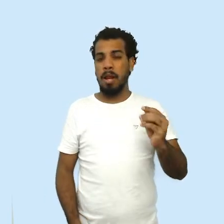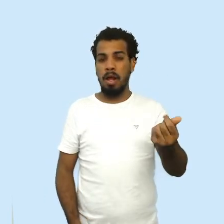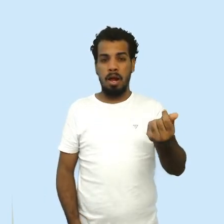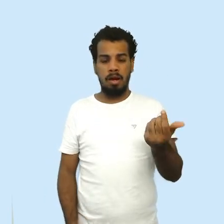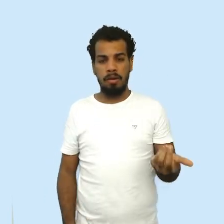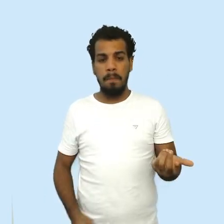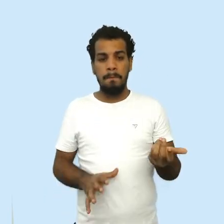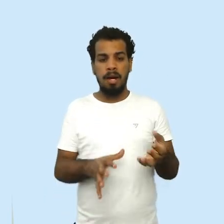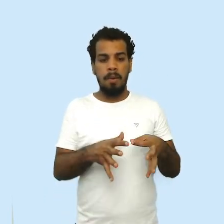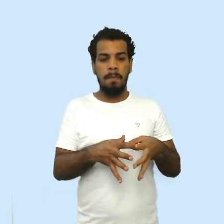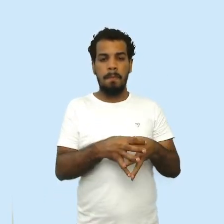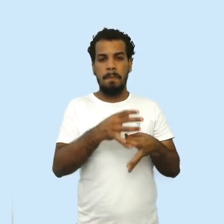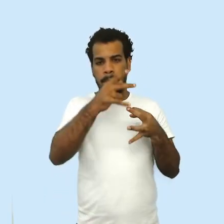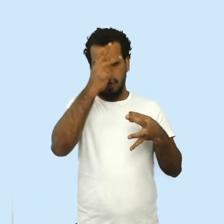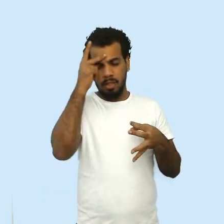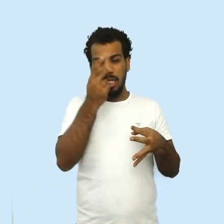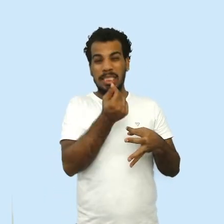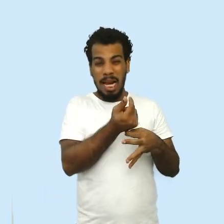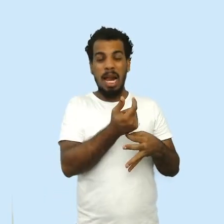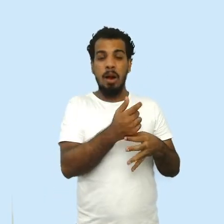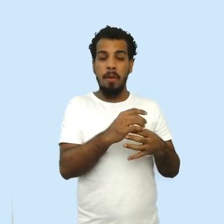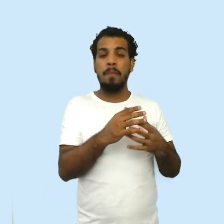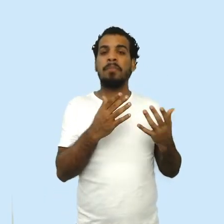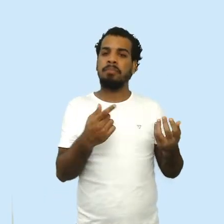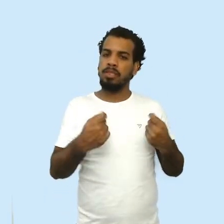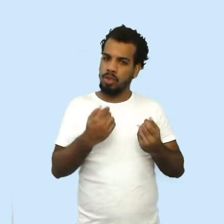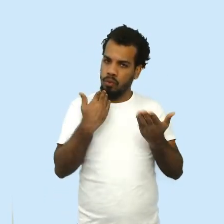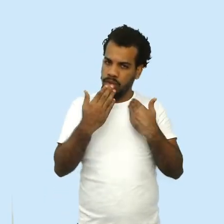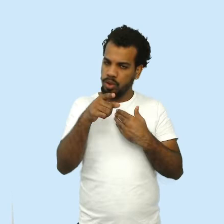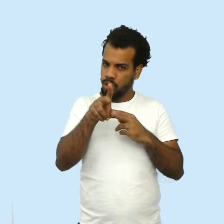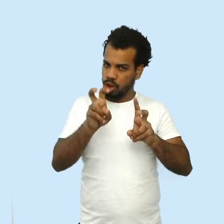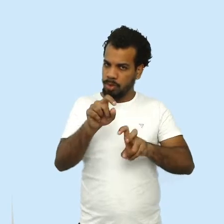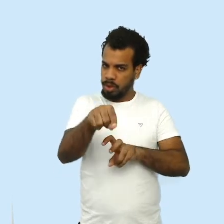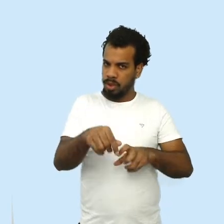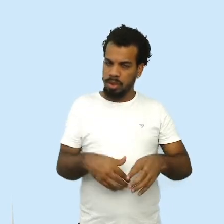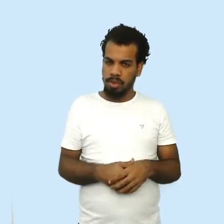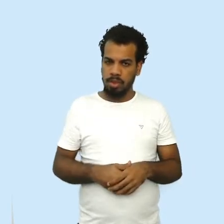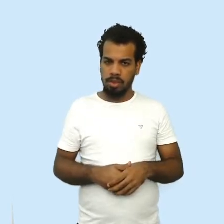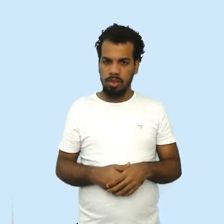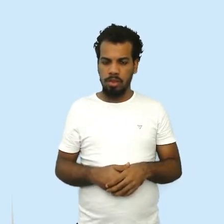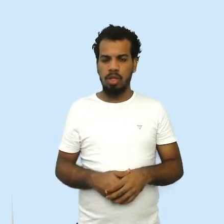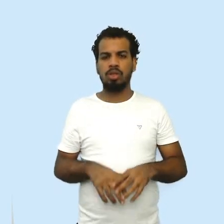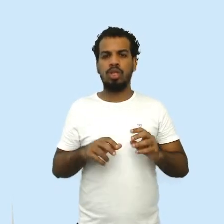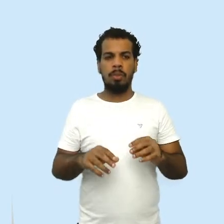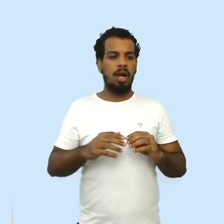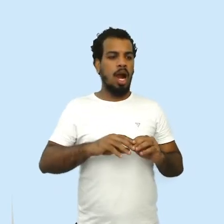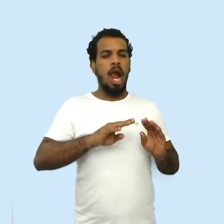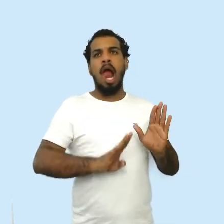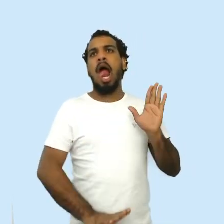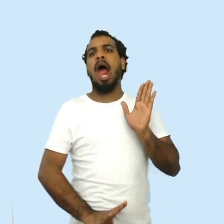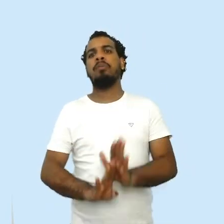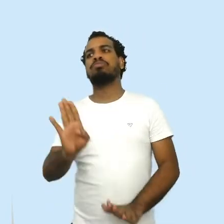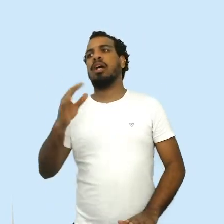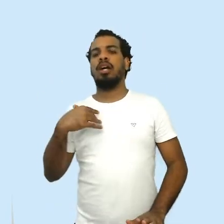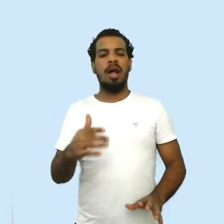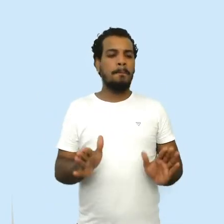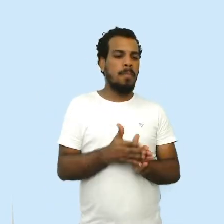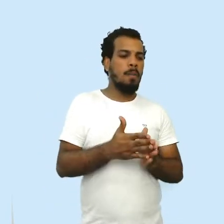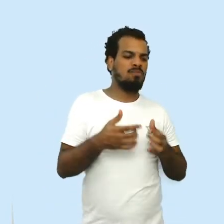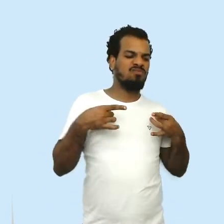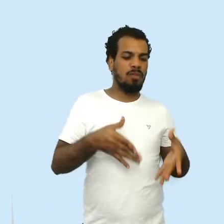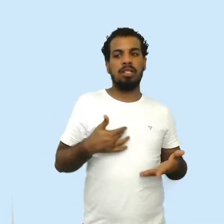pouquíssimas pessoas. Então a gente precisa conversar sobre isso. E não sobre ascensão social. A gente precisa falar